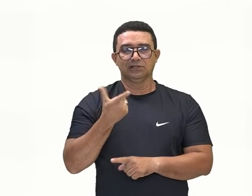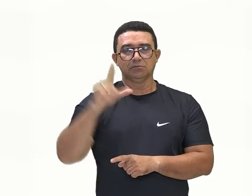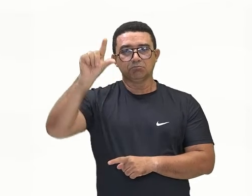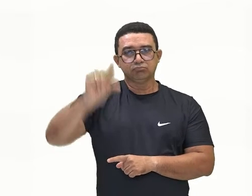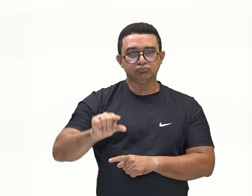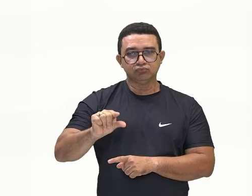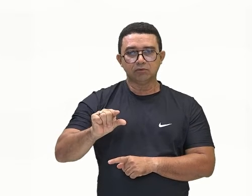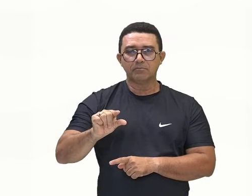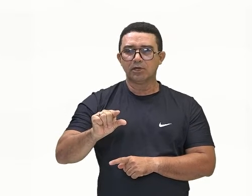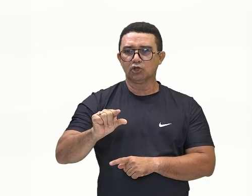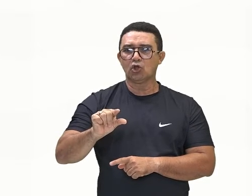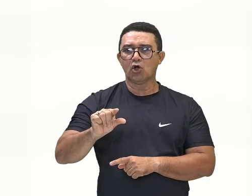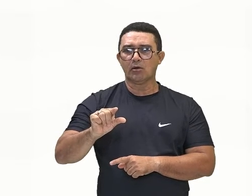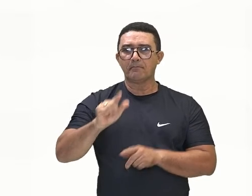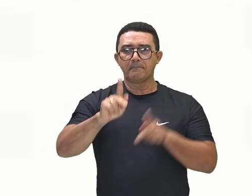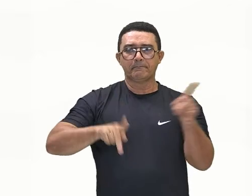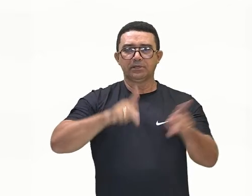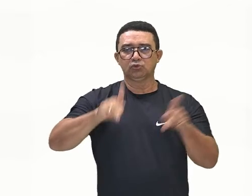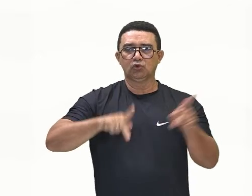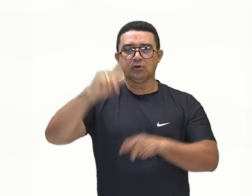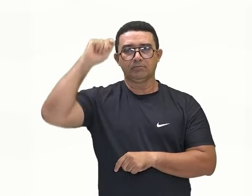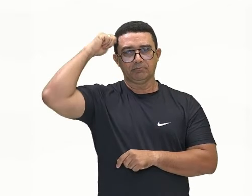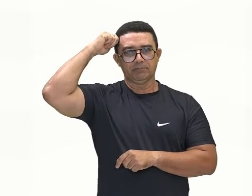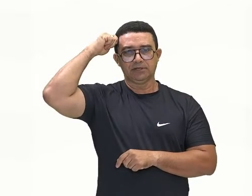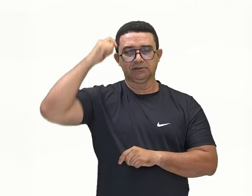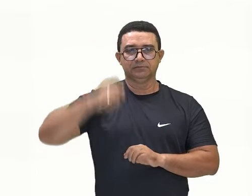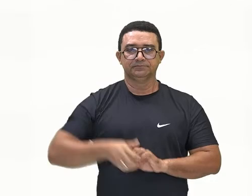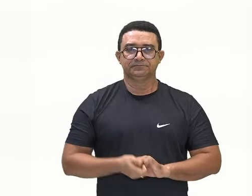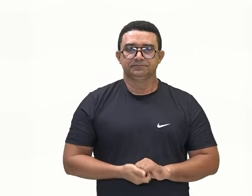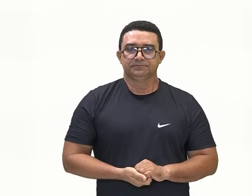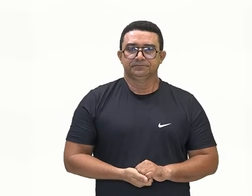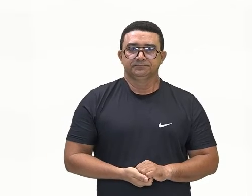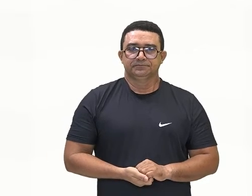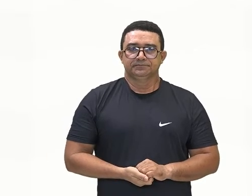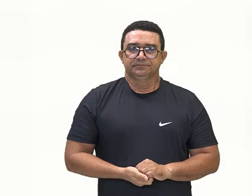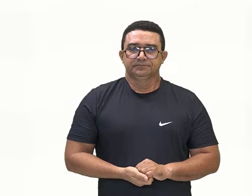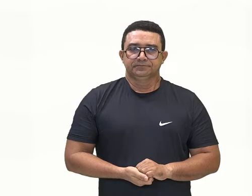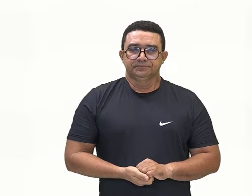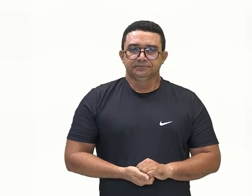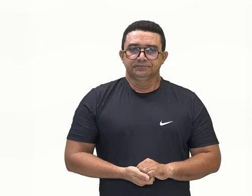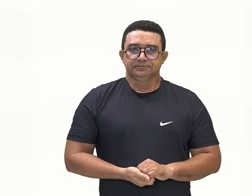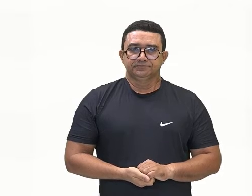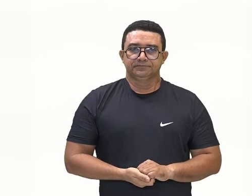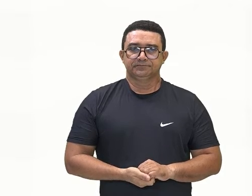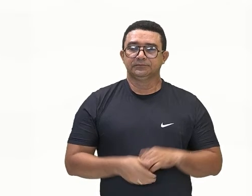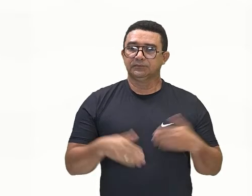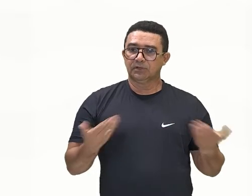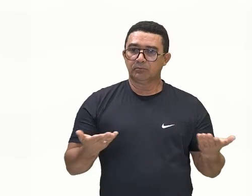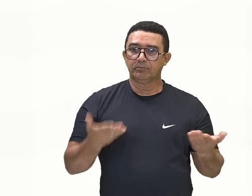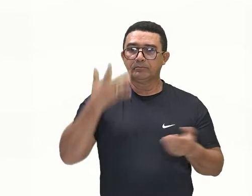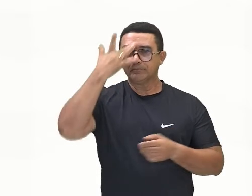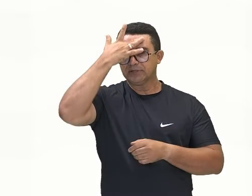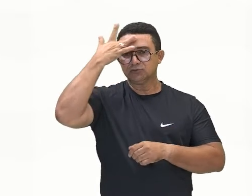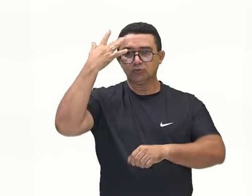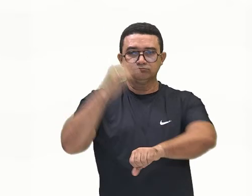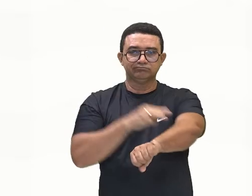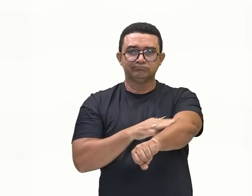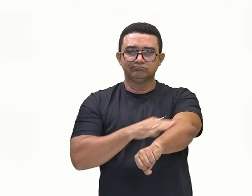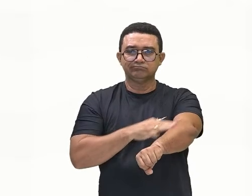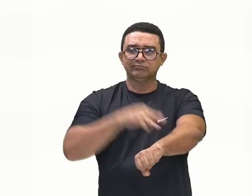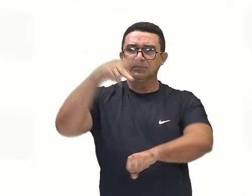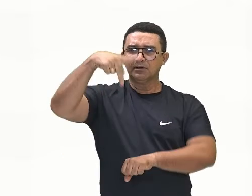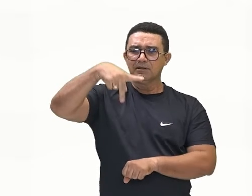menor concentração populacional preta. Passando, então, agora a falar sobre os pardos, que é o termo